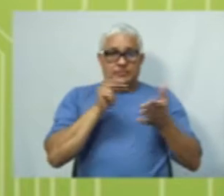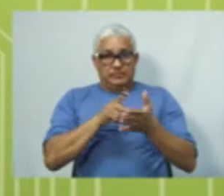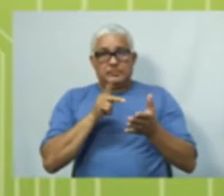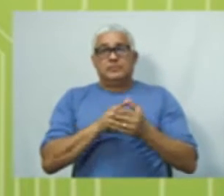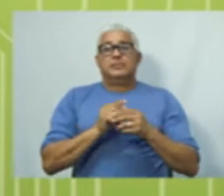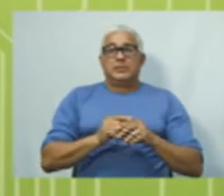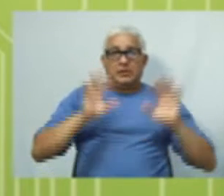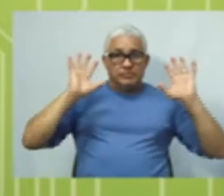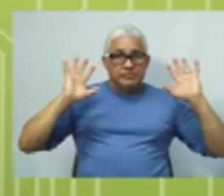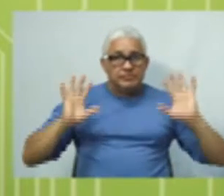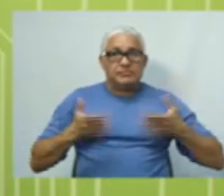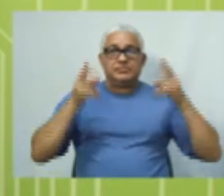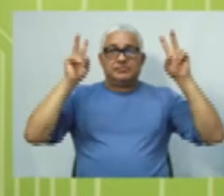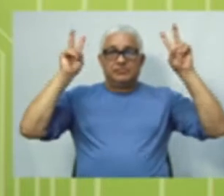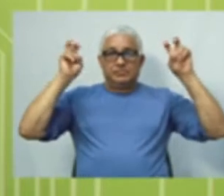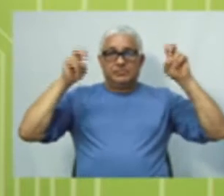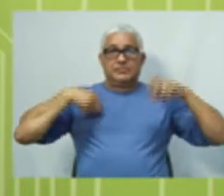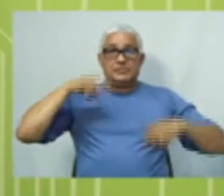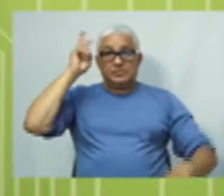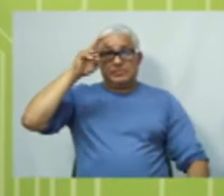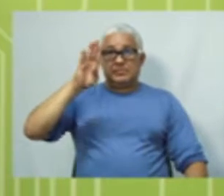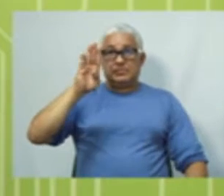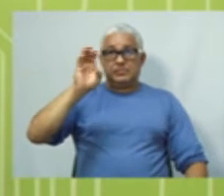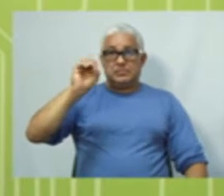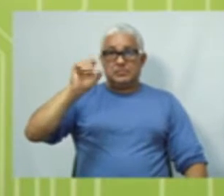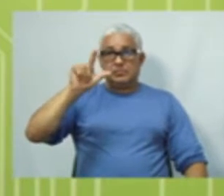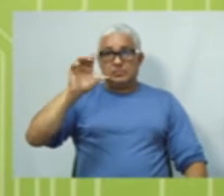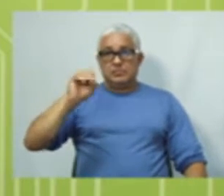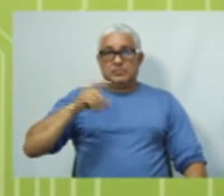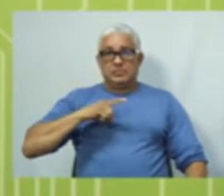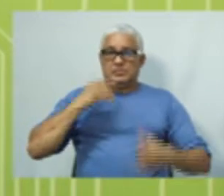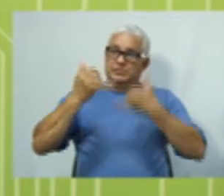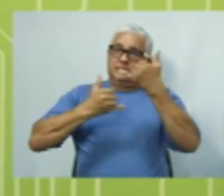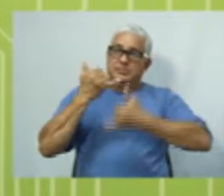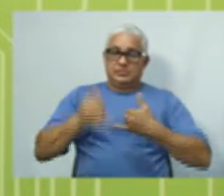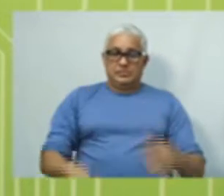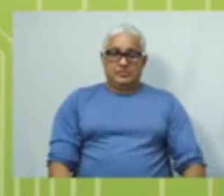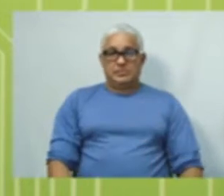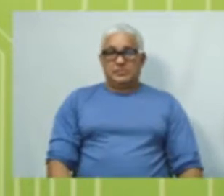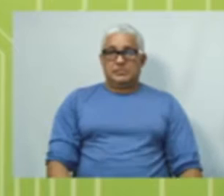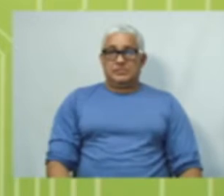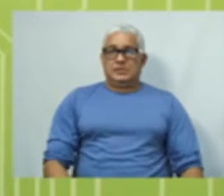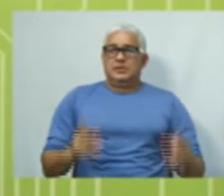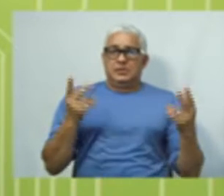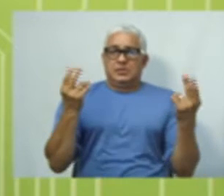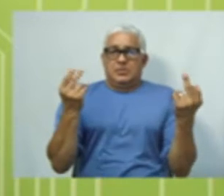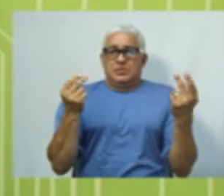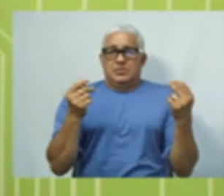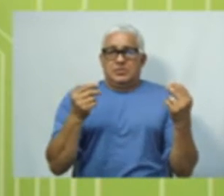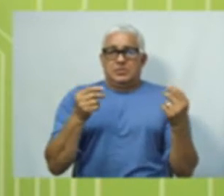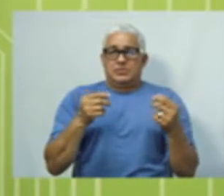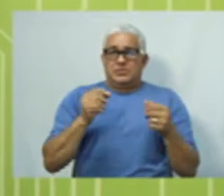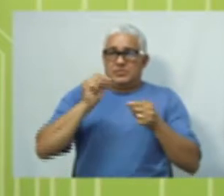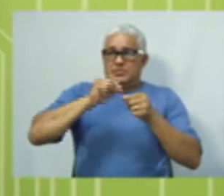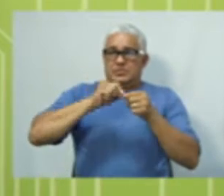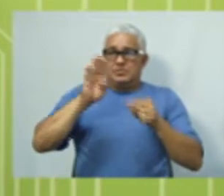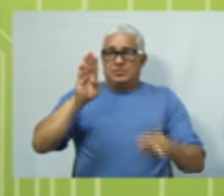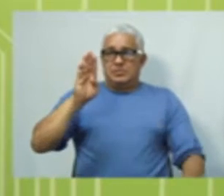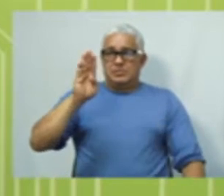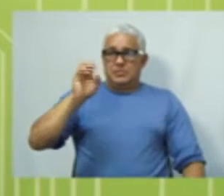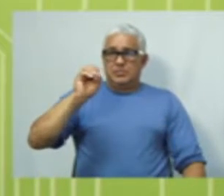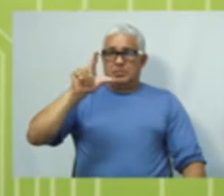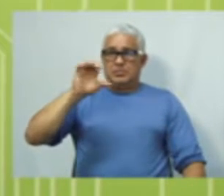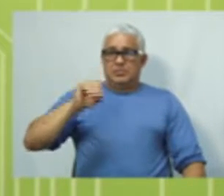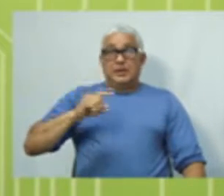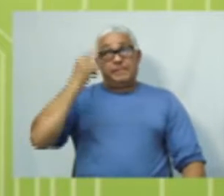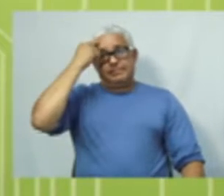da festa. Eu lembrei até do bolo, né? A gente tem uma brincadeira que, isso é igual receita de bolo. Pois bem,